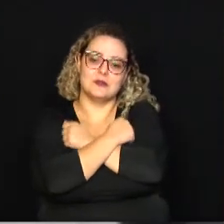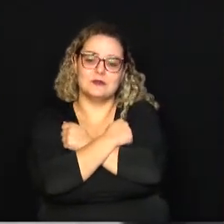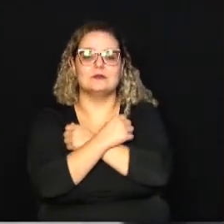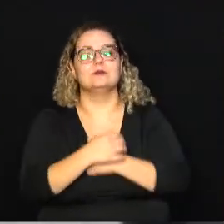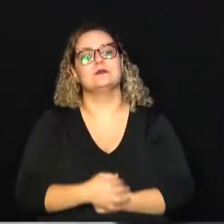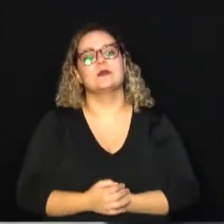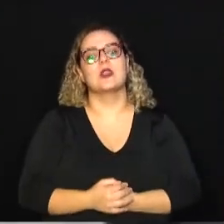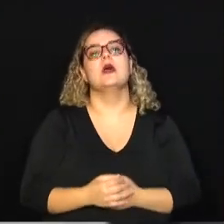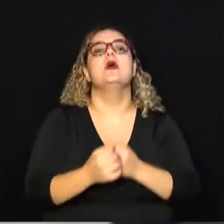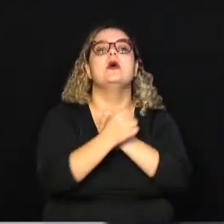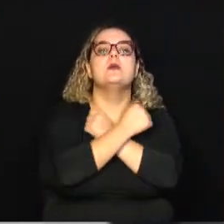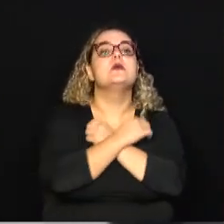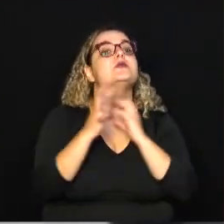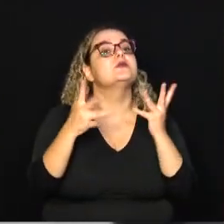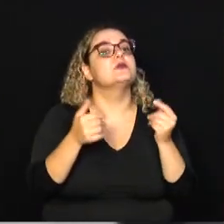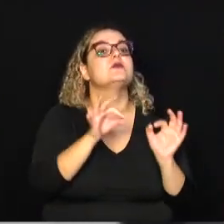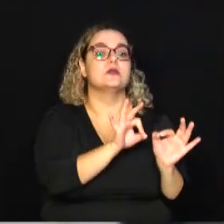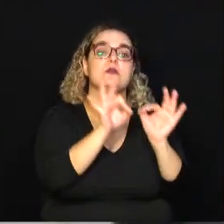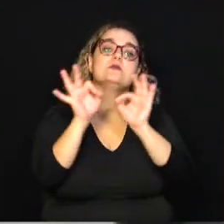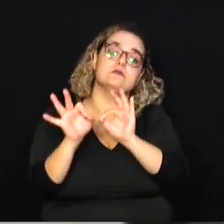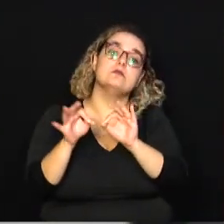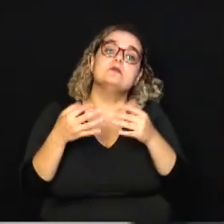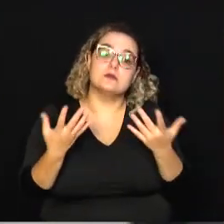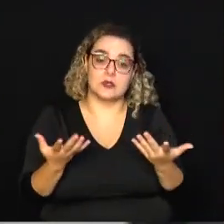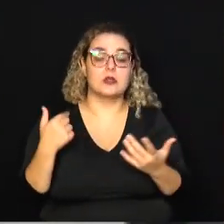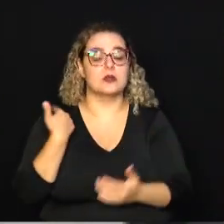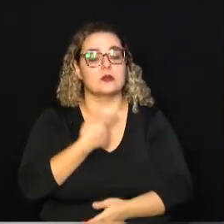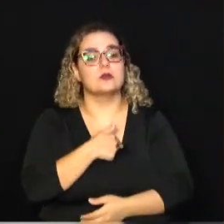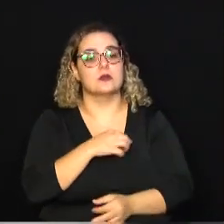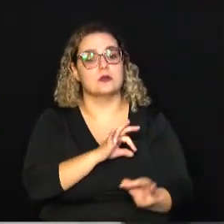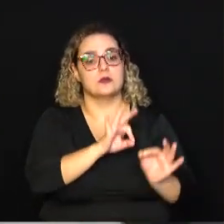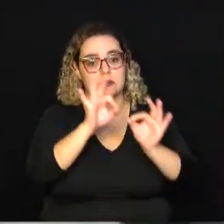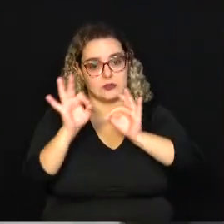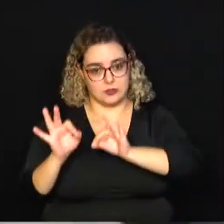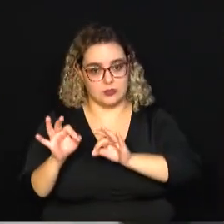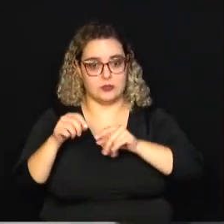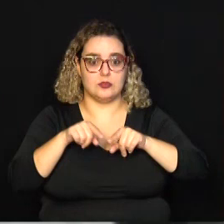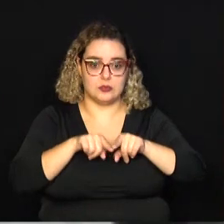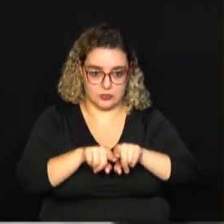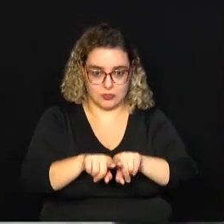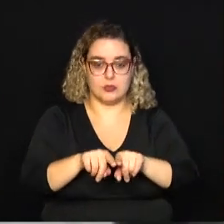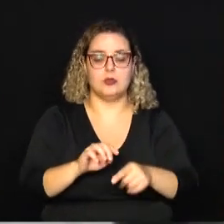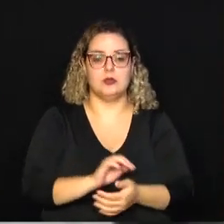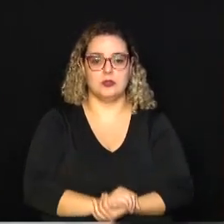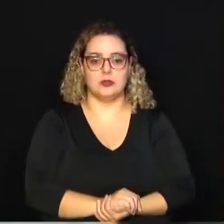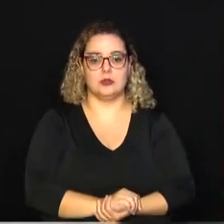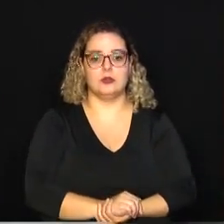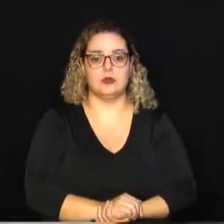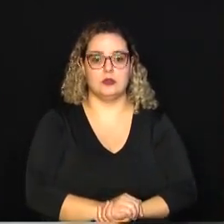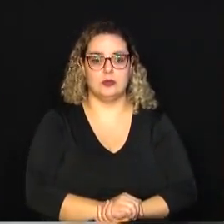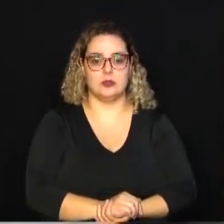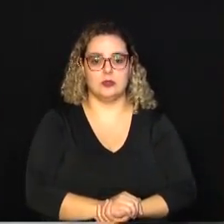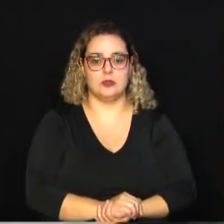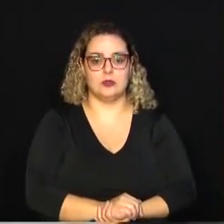nos assistindo aí, e que a gente siga juntos na tarefa de devolver